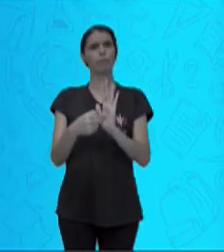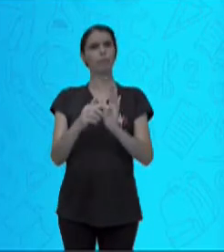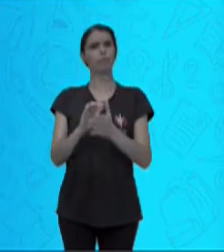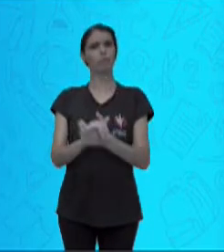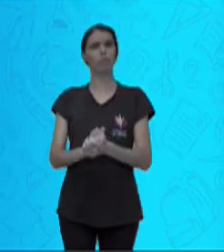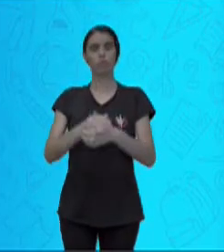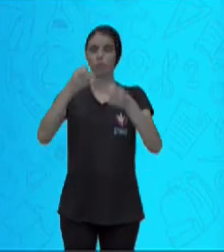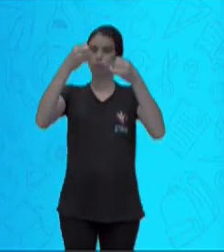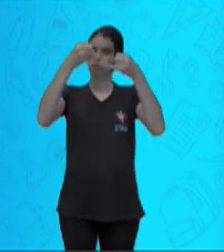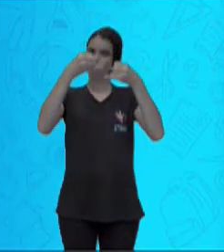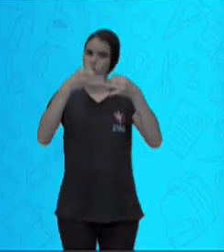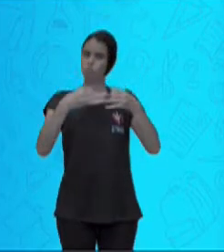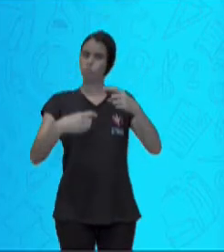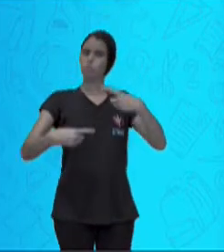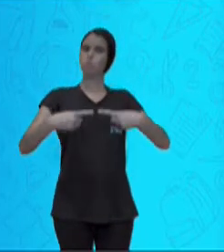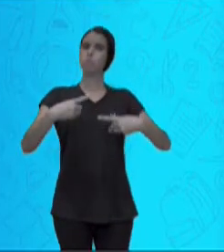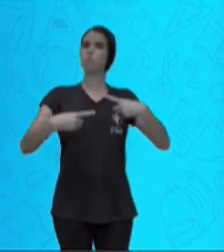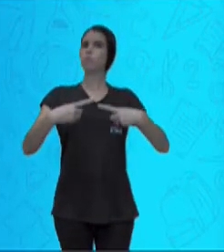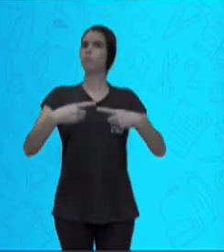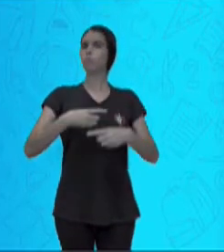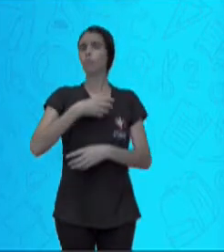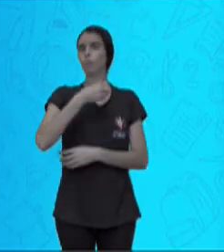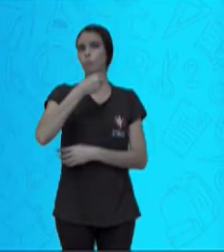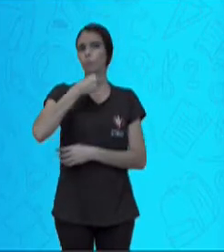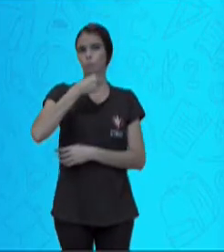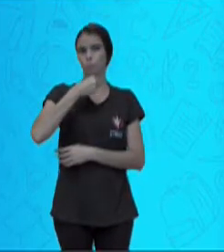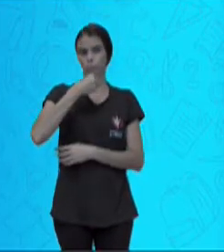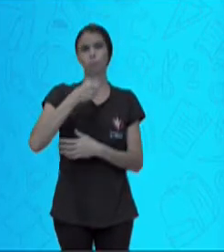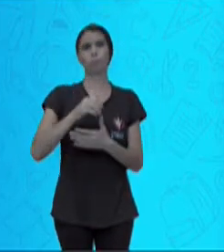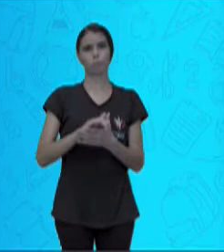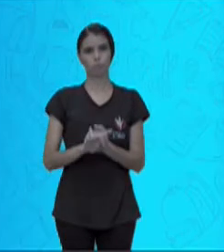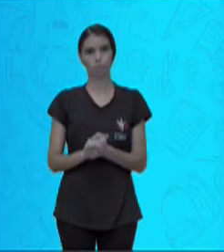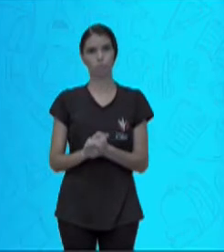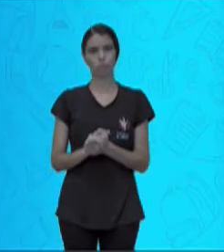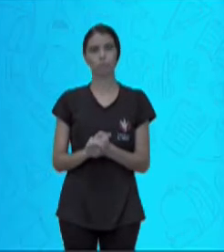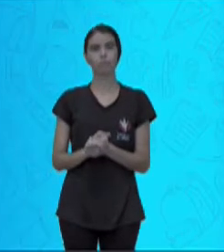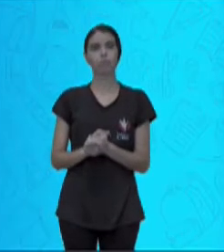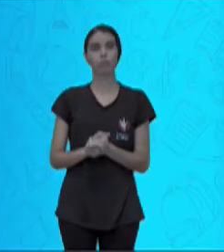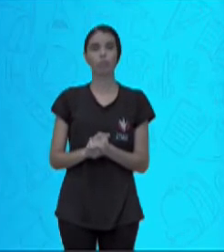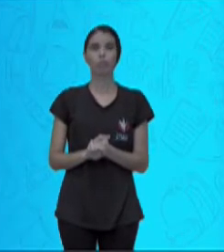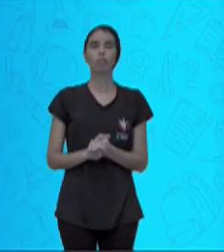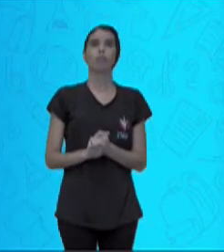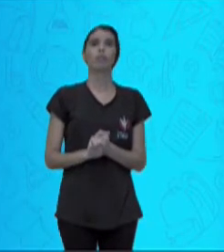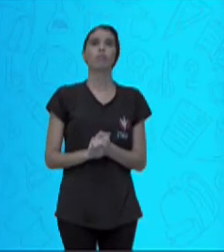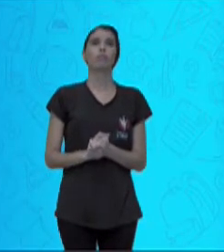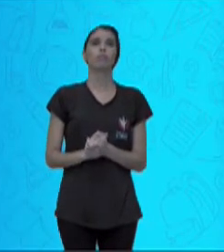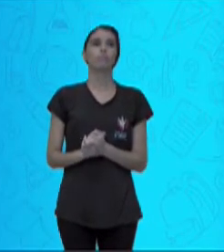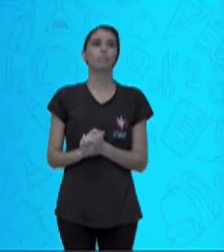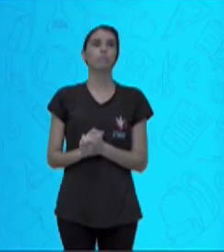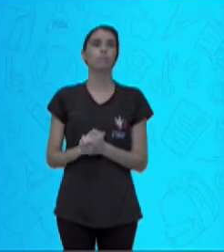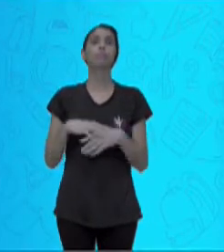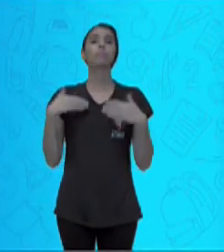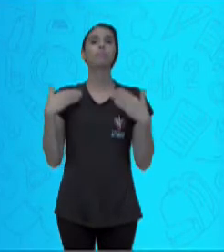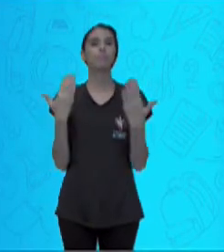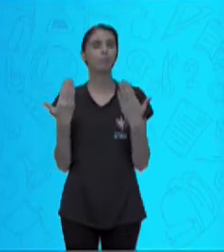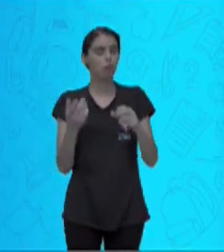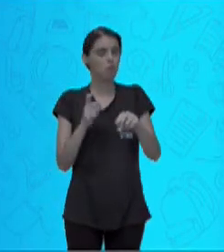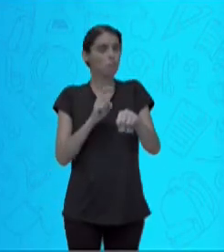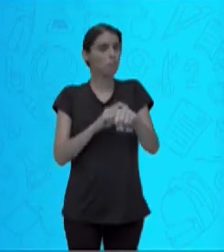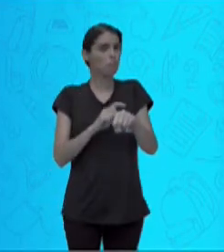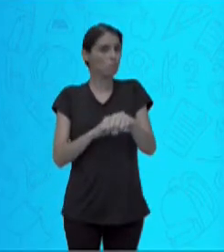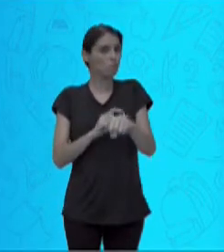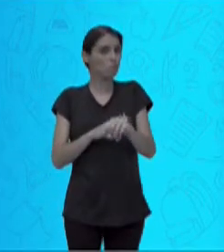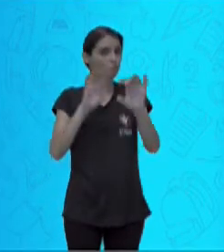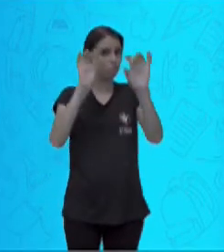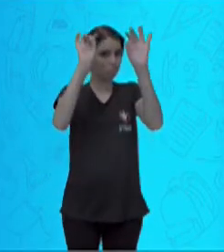o objetivo da entrevista e justifique a escolha. Sim, e agora aqui nós teremos